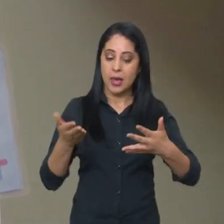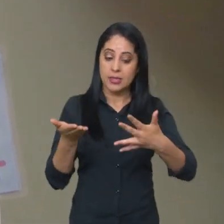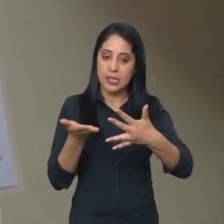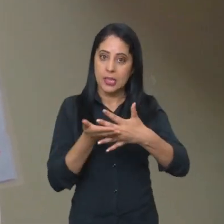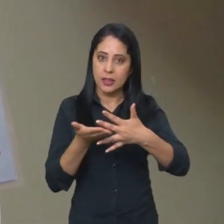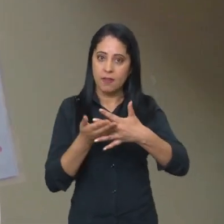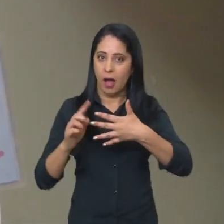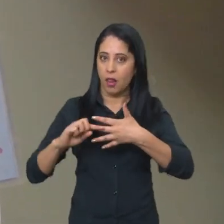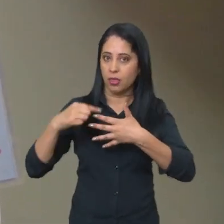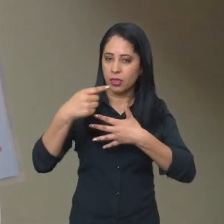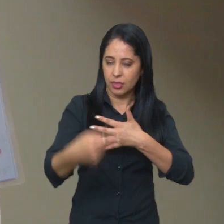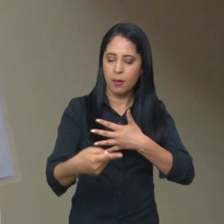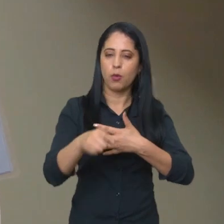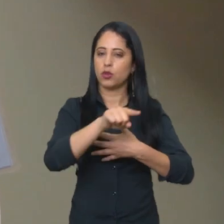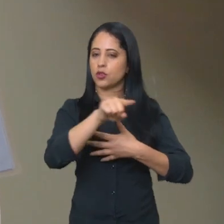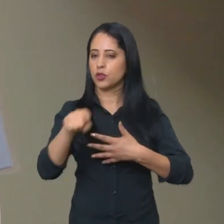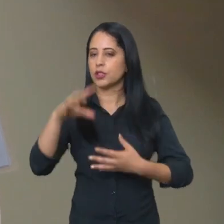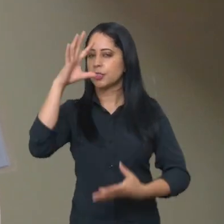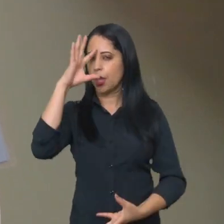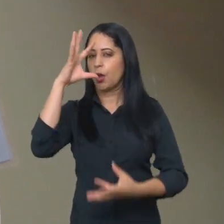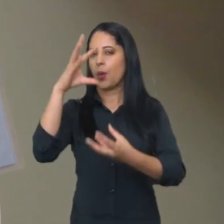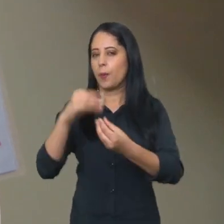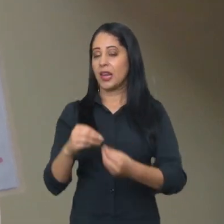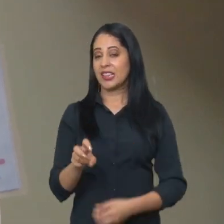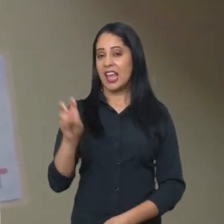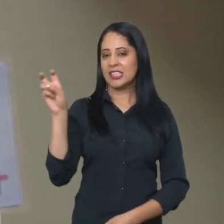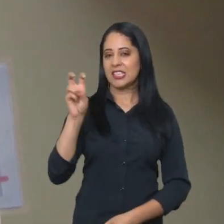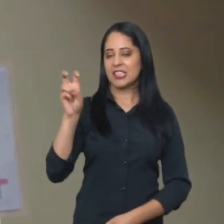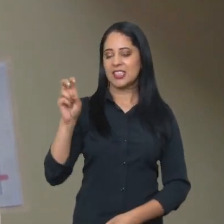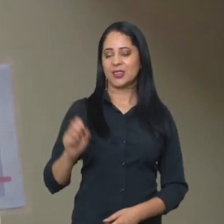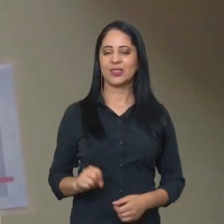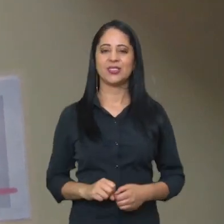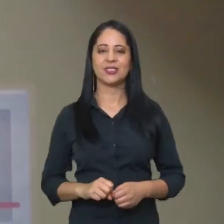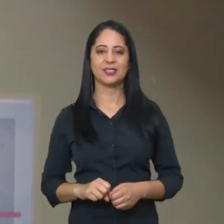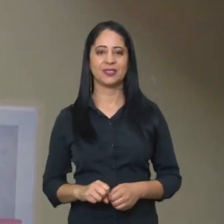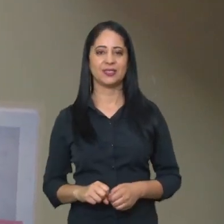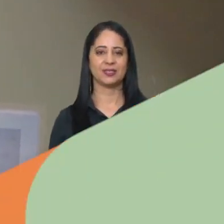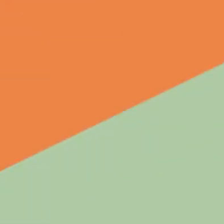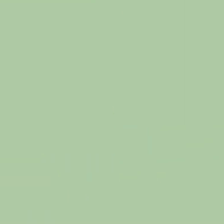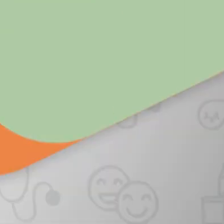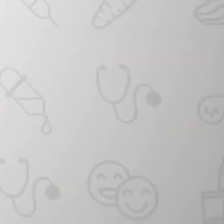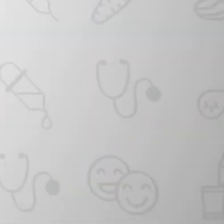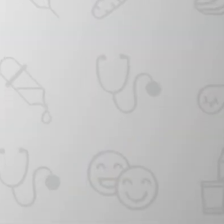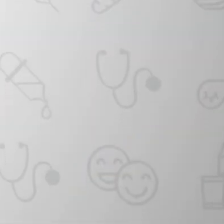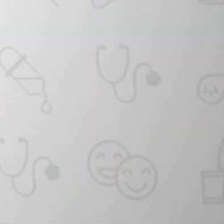intervalo. Então, na volta você confere os outros 5 sinais. Fica aí com a gente.